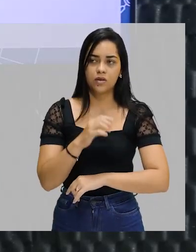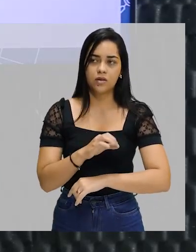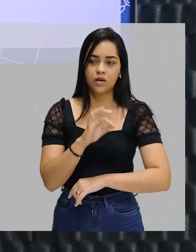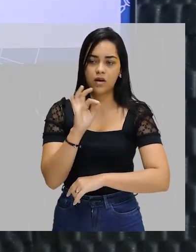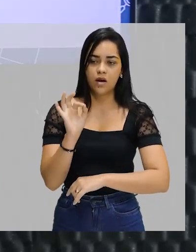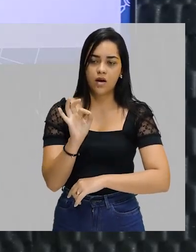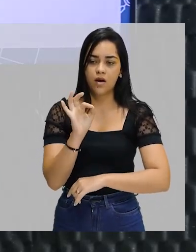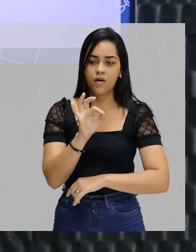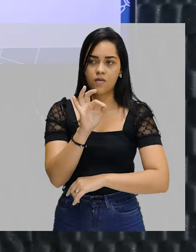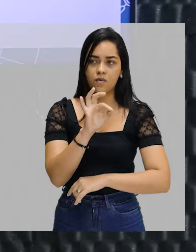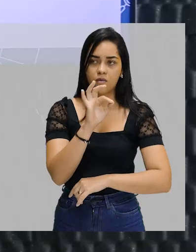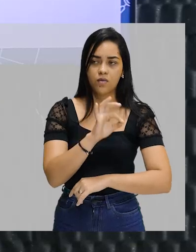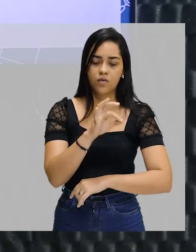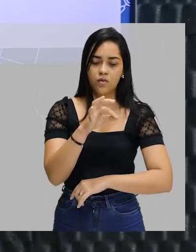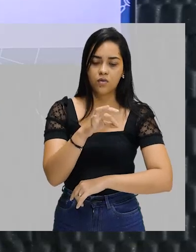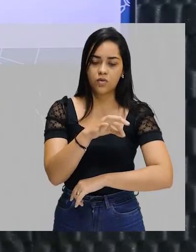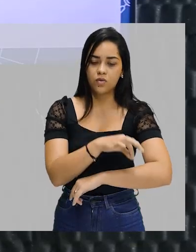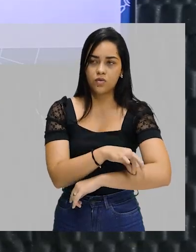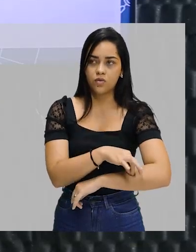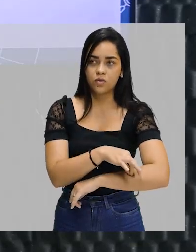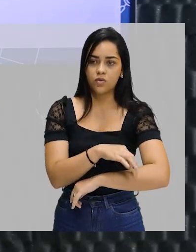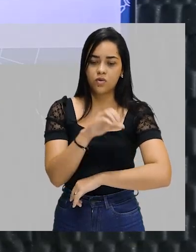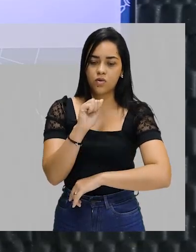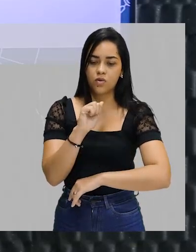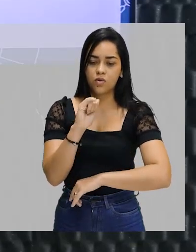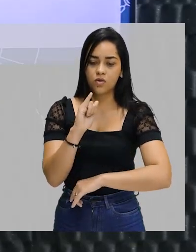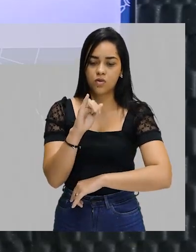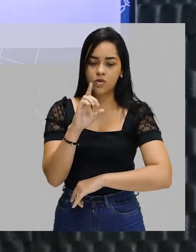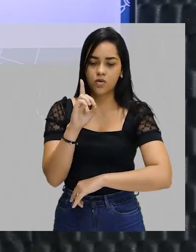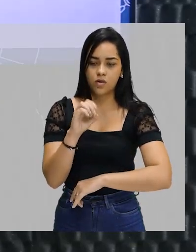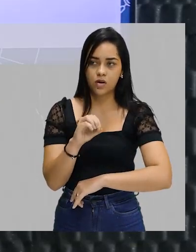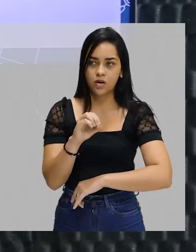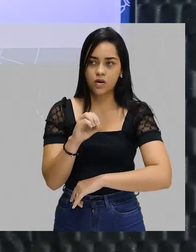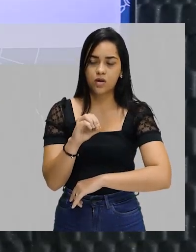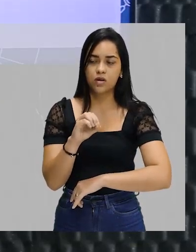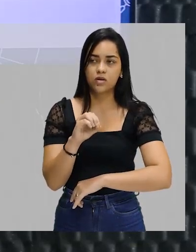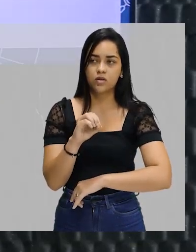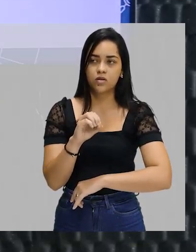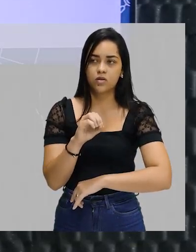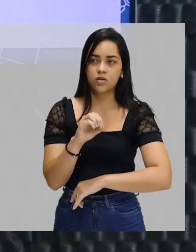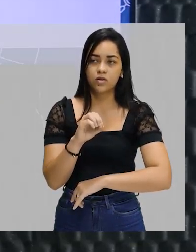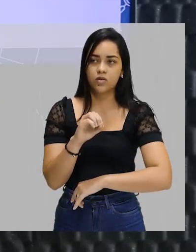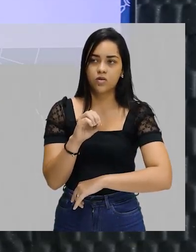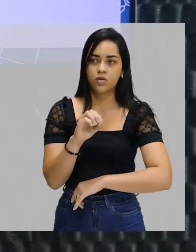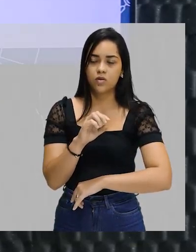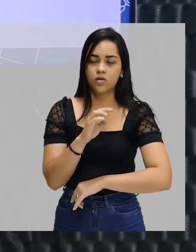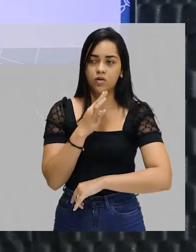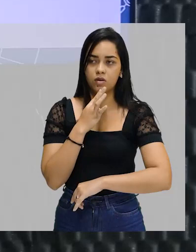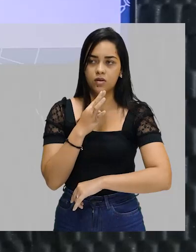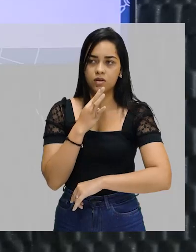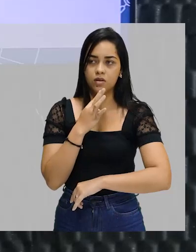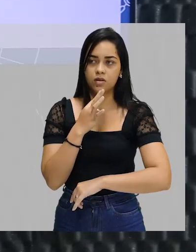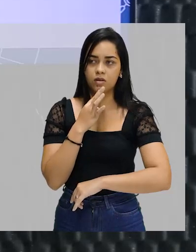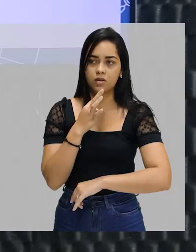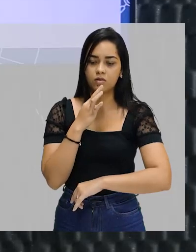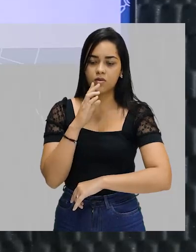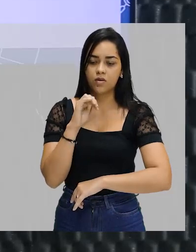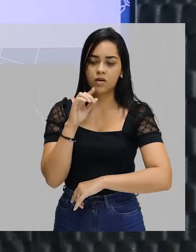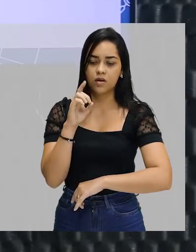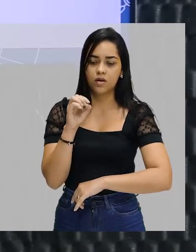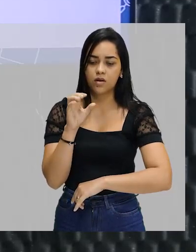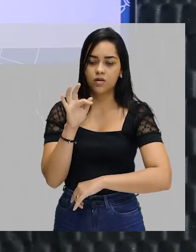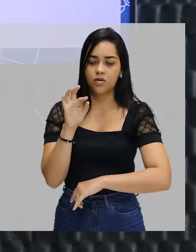A formiga, ela injetou um ácido, que é o famoso ou conhecido